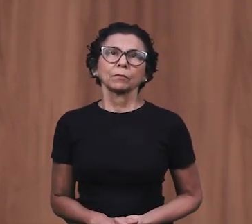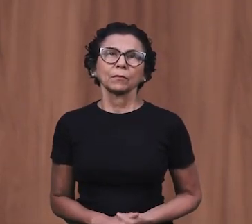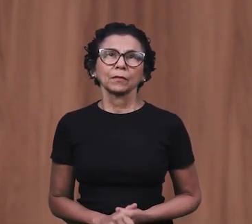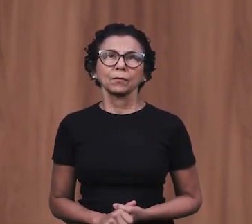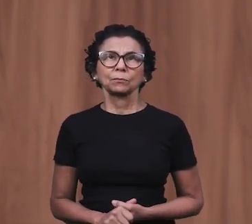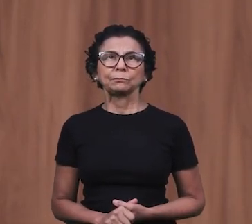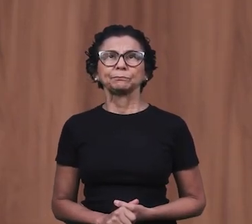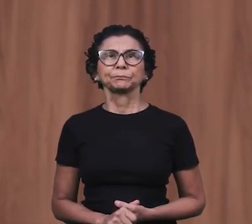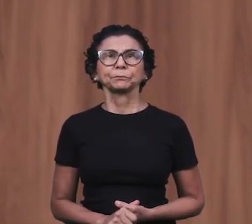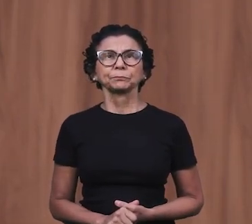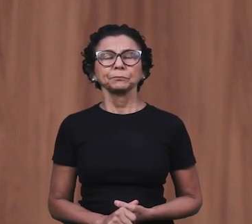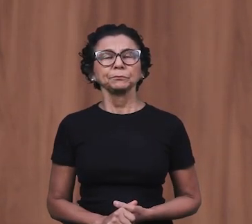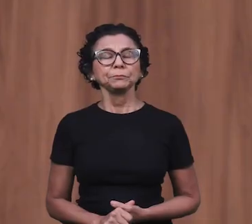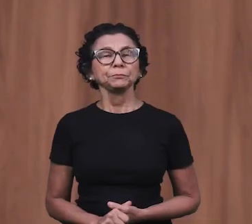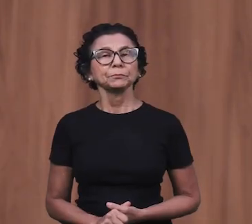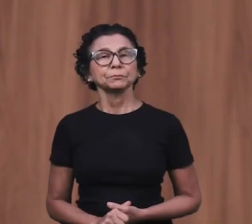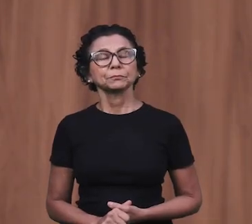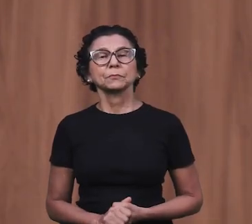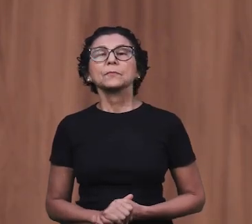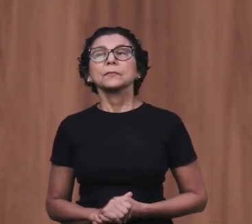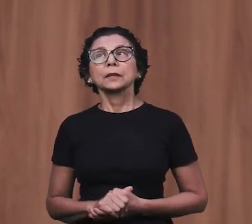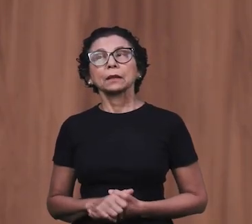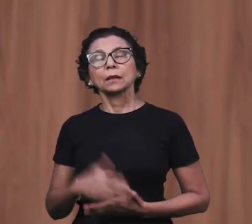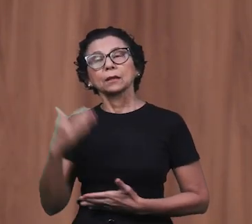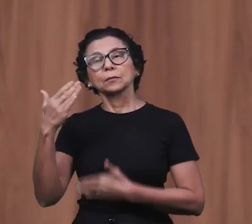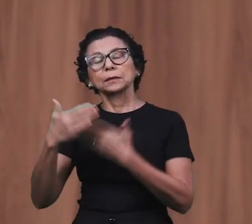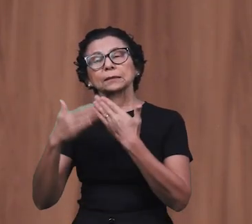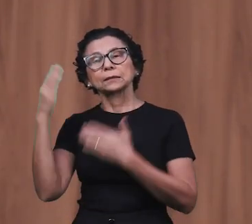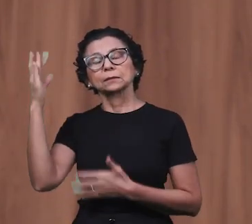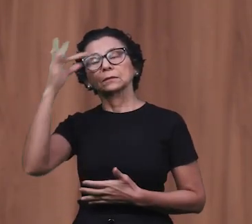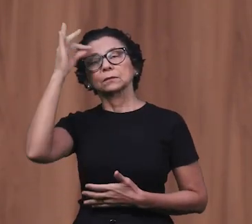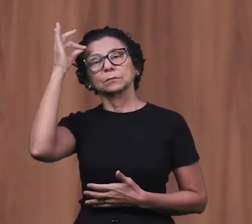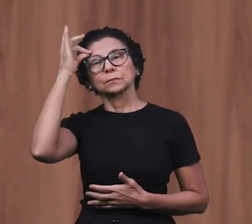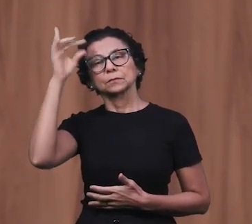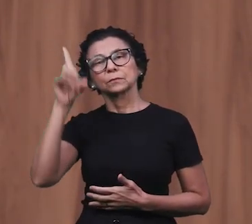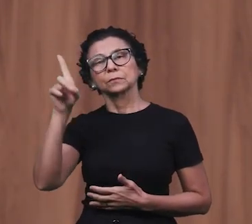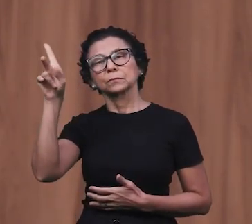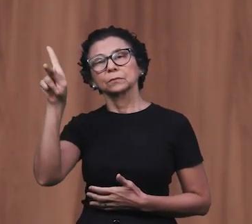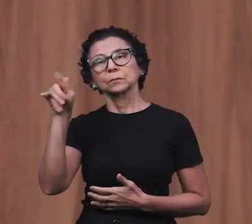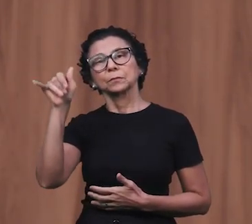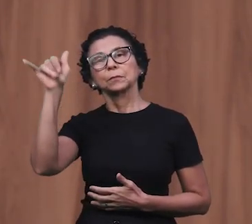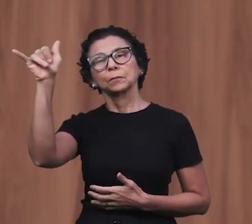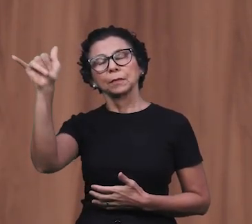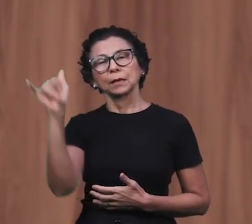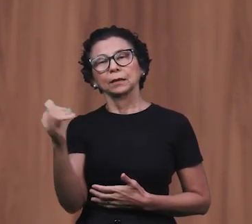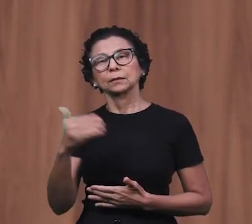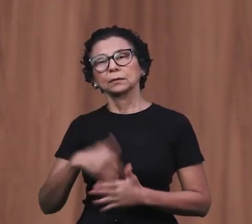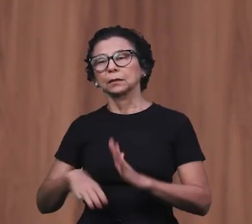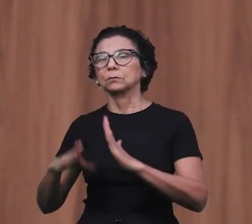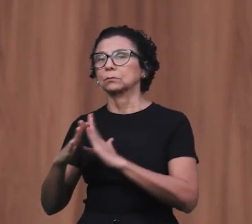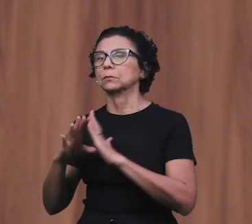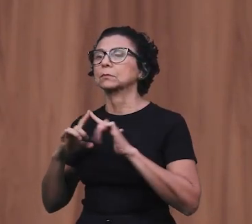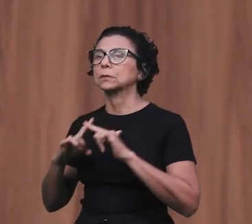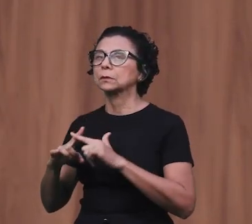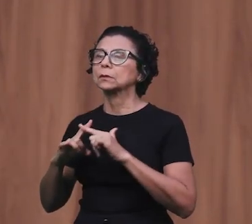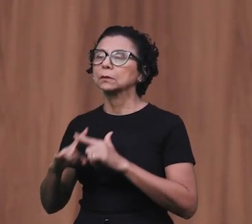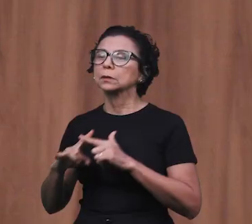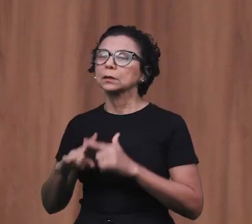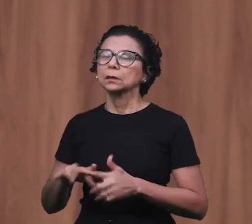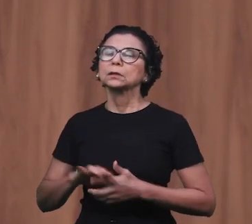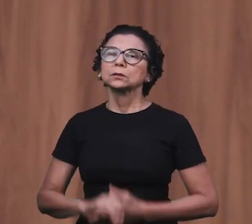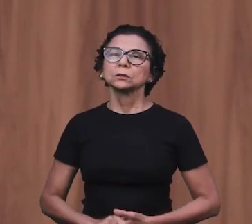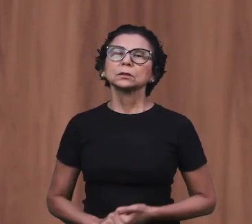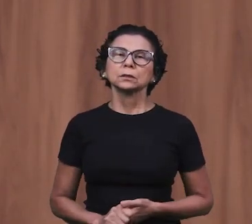amigo telespectador, ouvinte, a presença do Espírito Santo, a presença do Pai na igreja, a figura